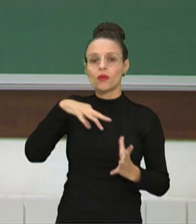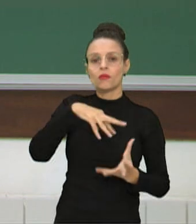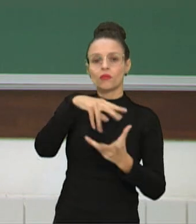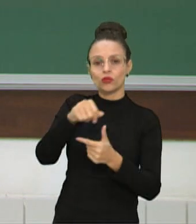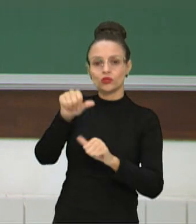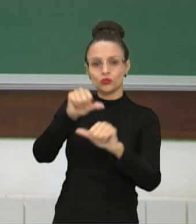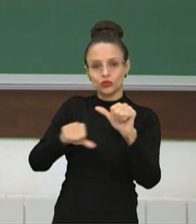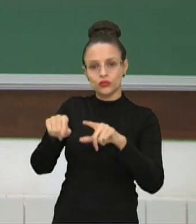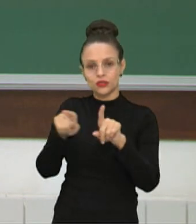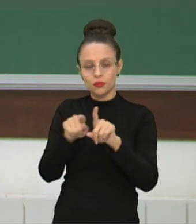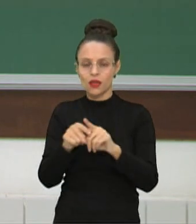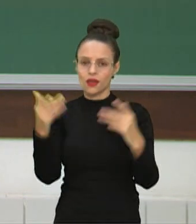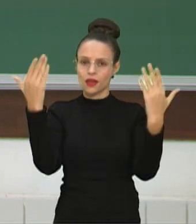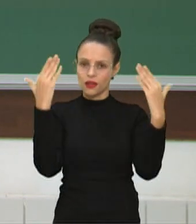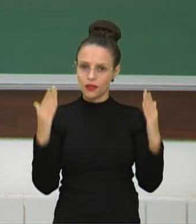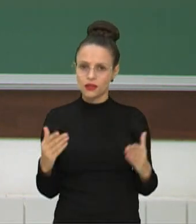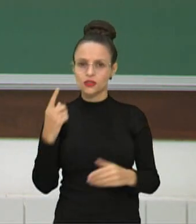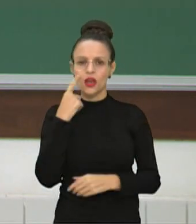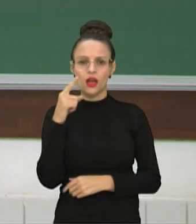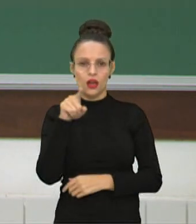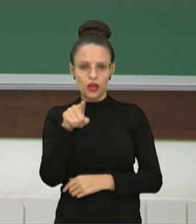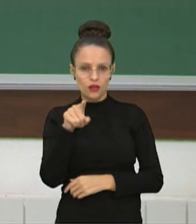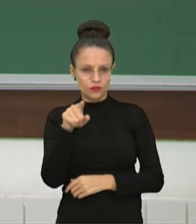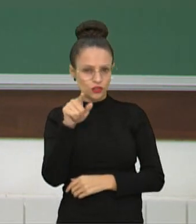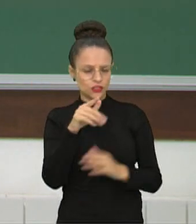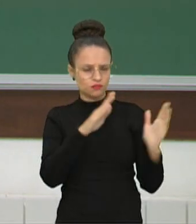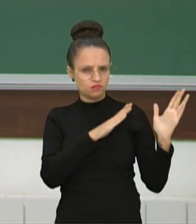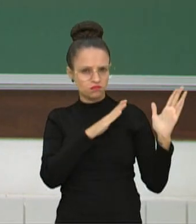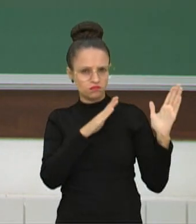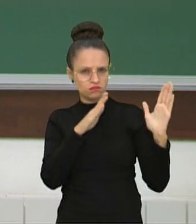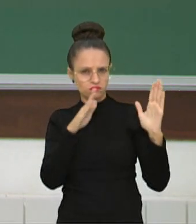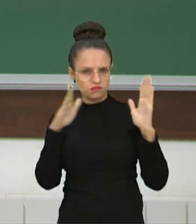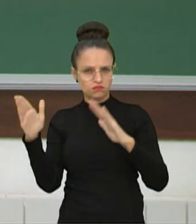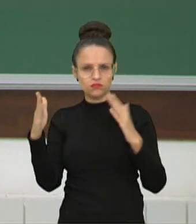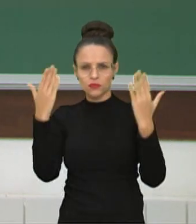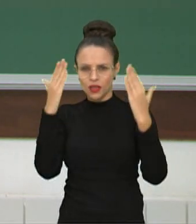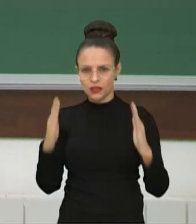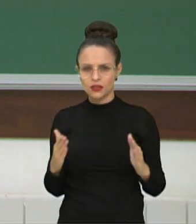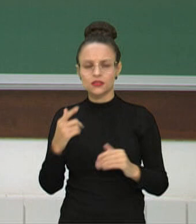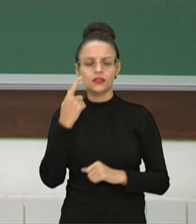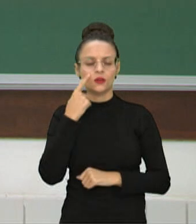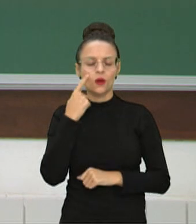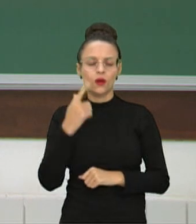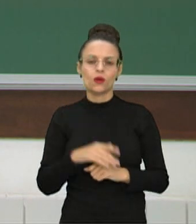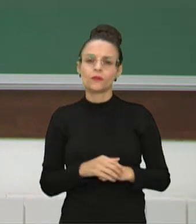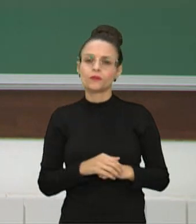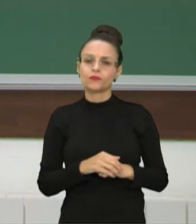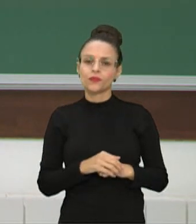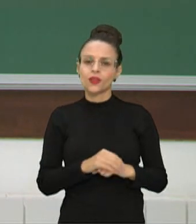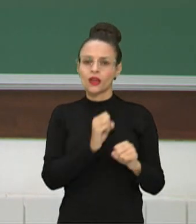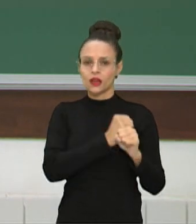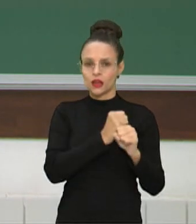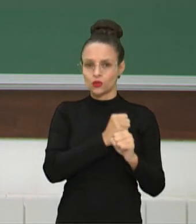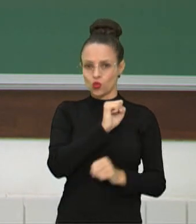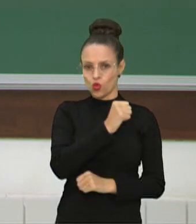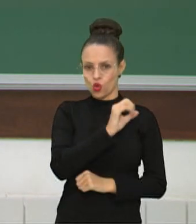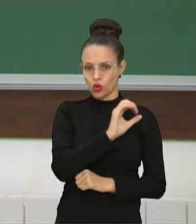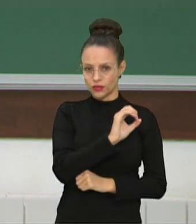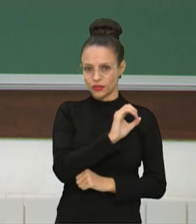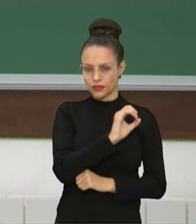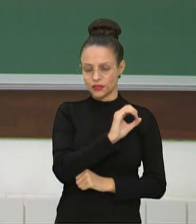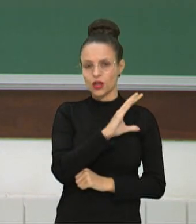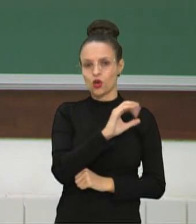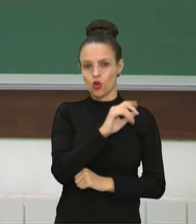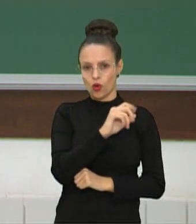Quando você analisa, se você vier analisando, pegar álbuns de figurinha, lá dos anos 80, por exemplo, a Copa